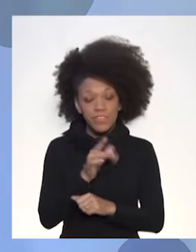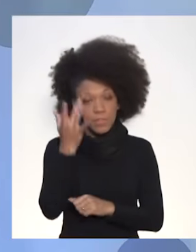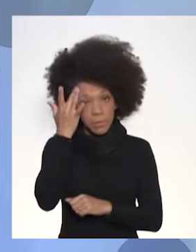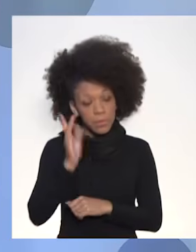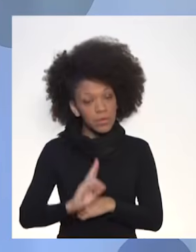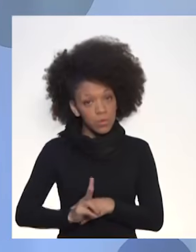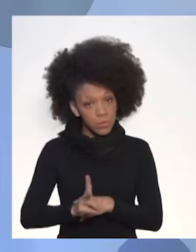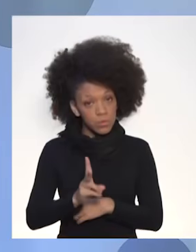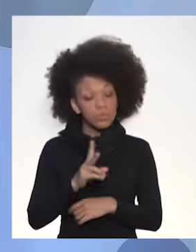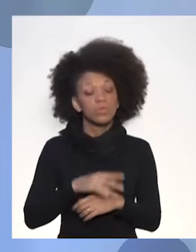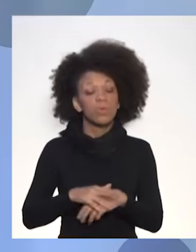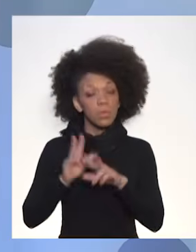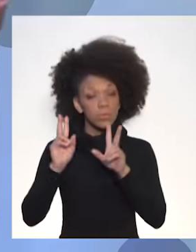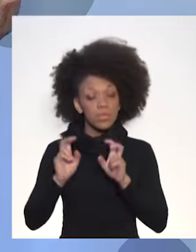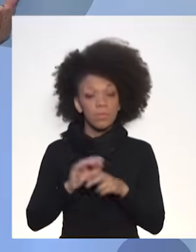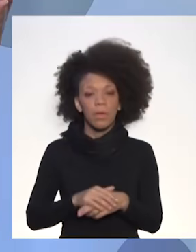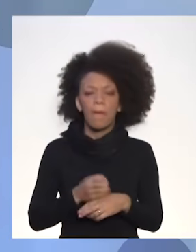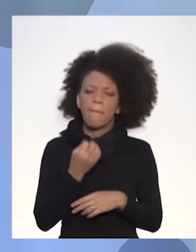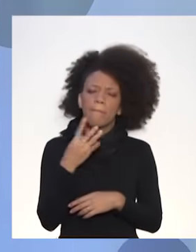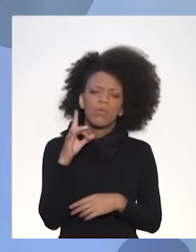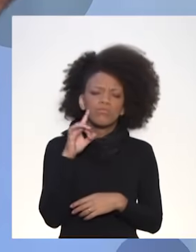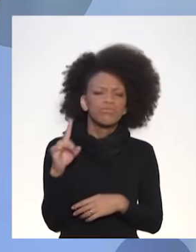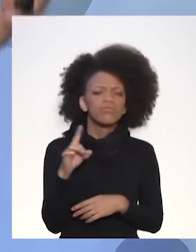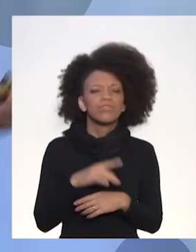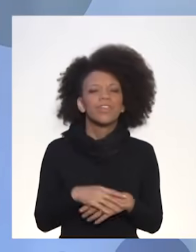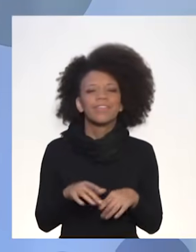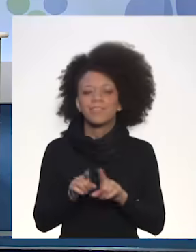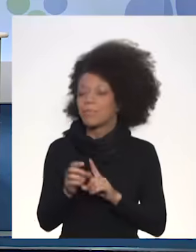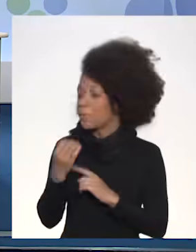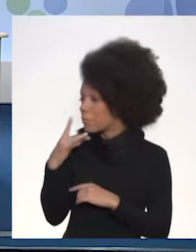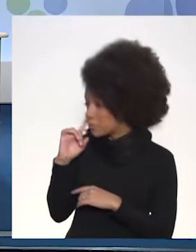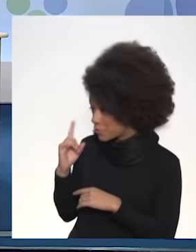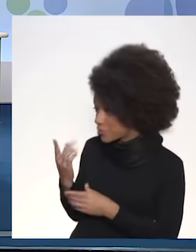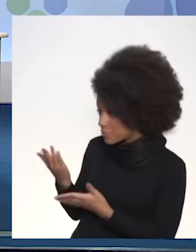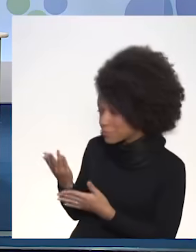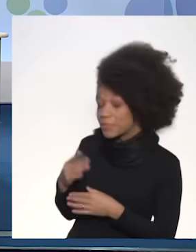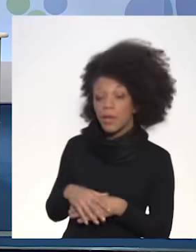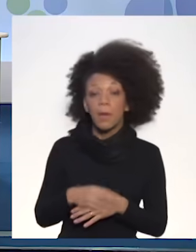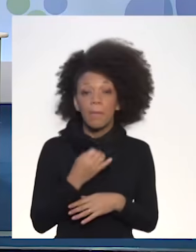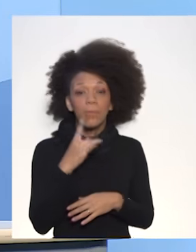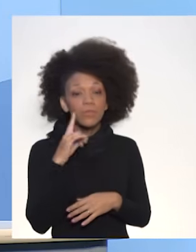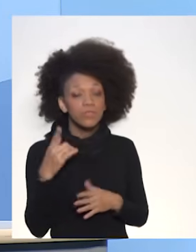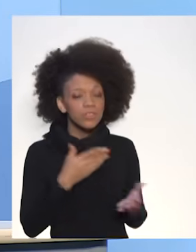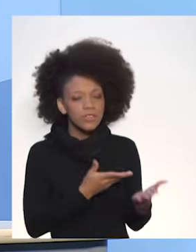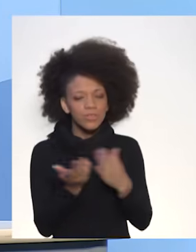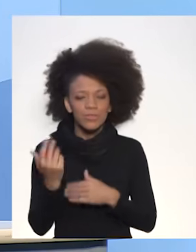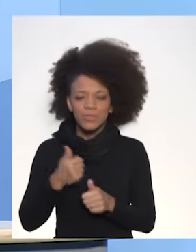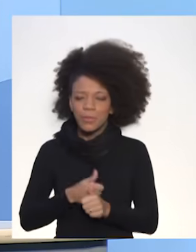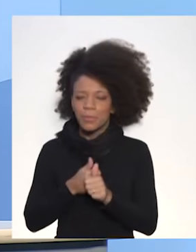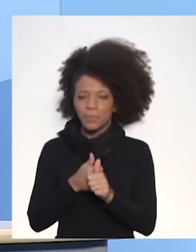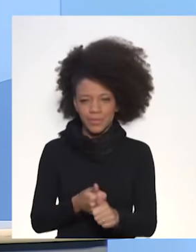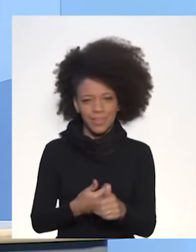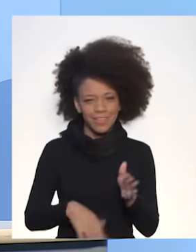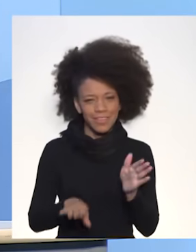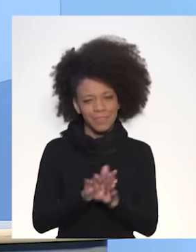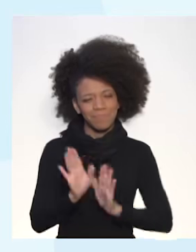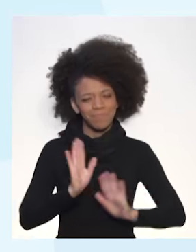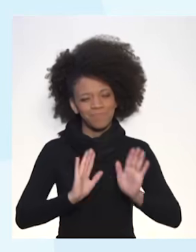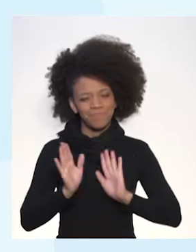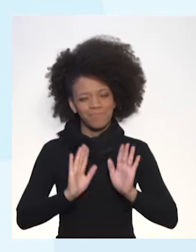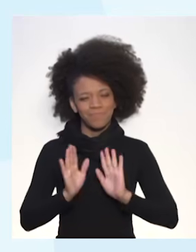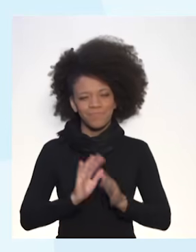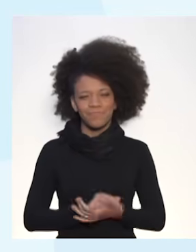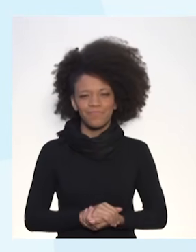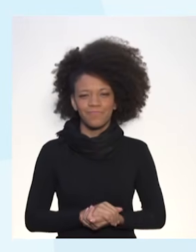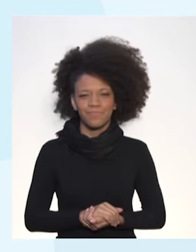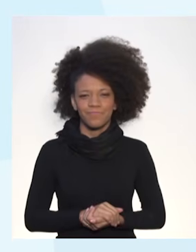continua falando de frações. Um bom dia para vocês, um bom dia, Osmar, para você também. Bom dia a você, Tony, a todos que nos acompanharam. Até a próxima. Tchau, tchau.